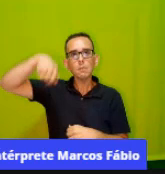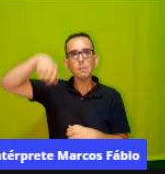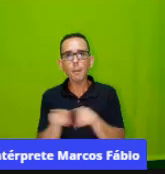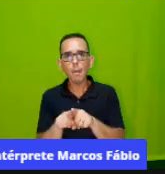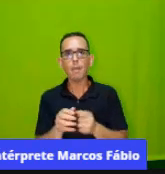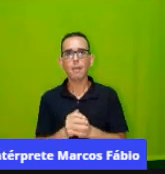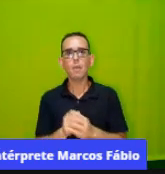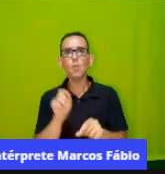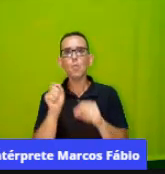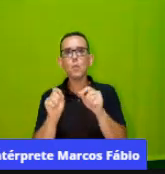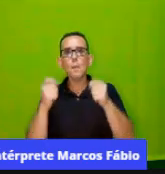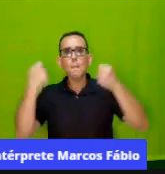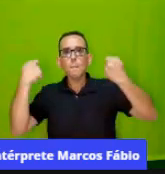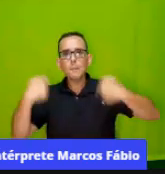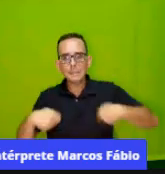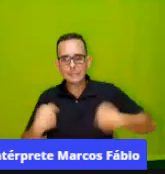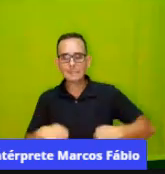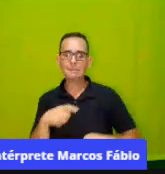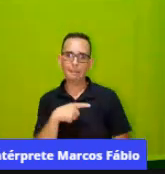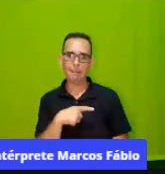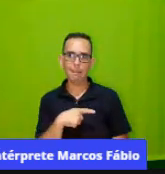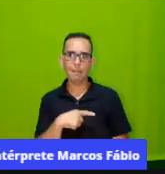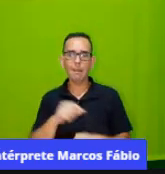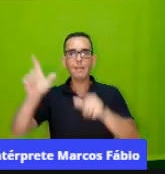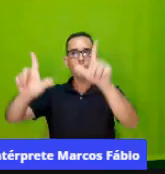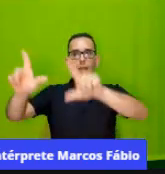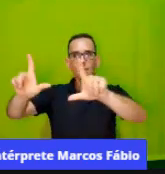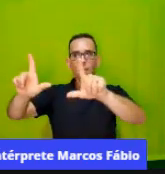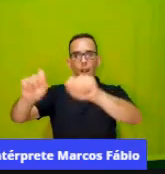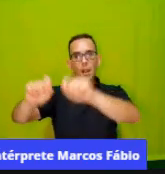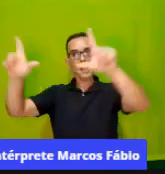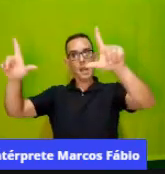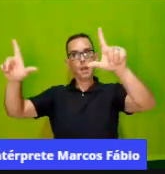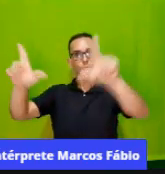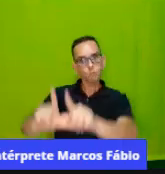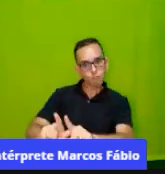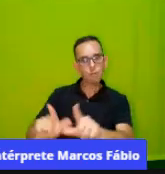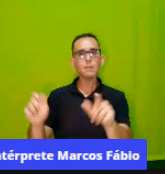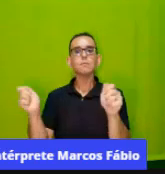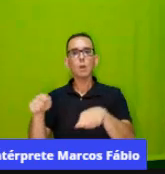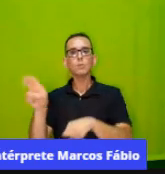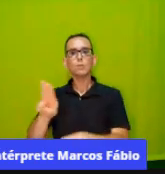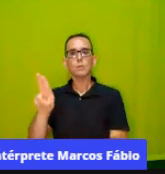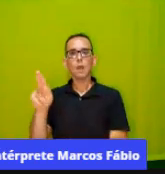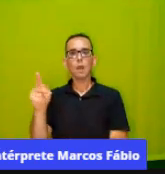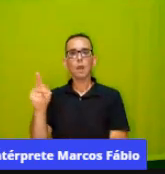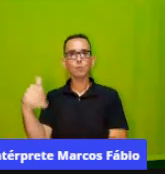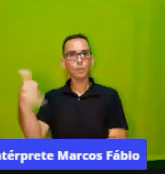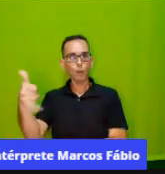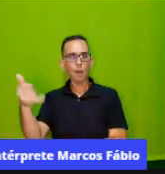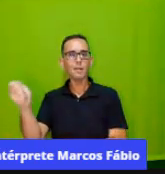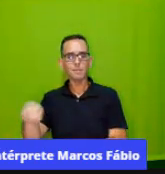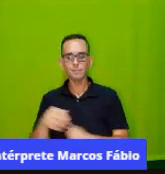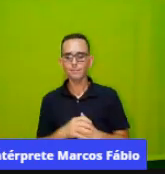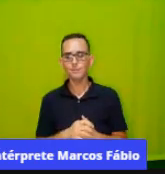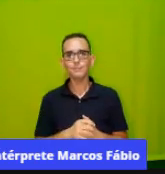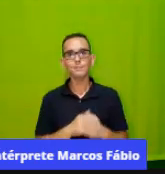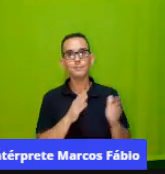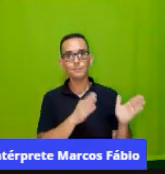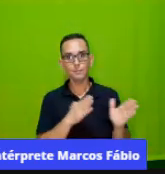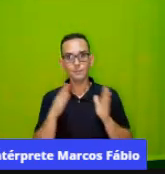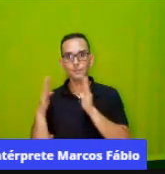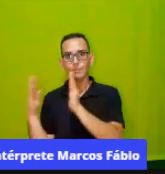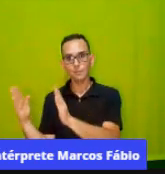do ambiente, ligar a TV, desligar a TV, ele consegue controlar pelo celular. Ao lado, nós trouxemos